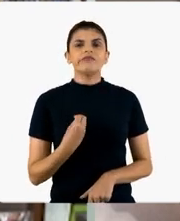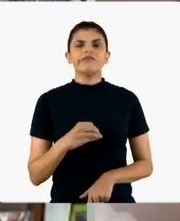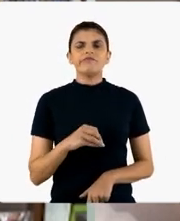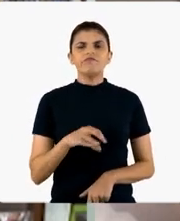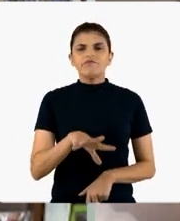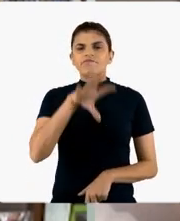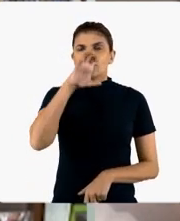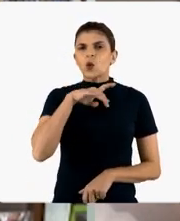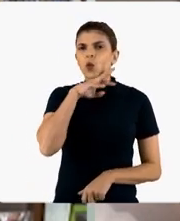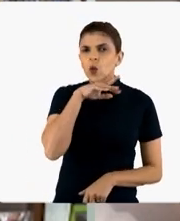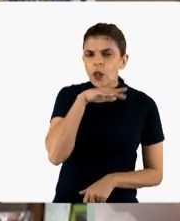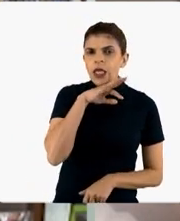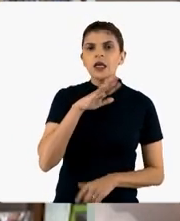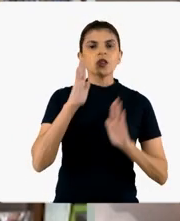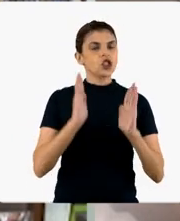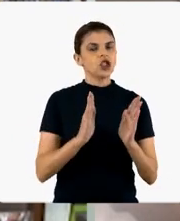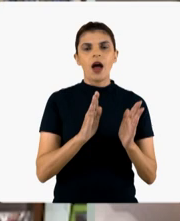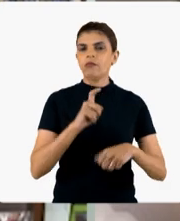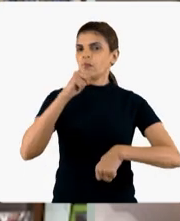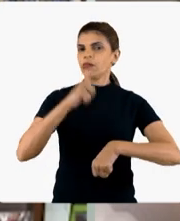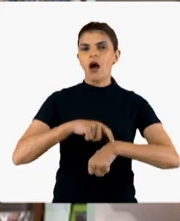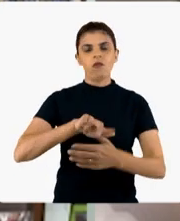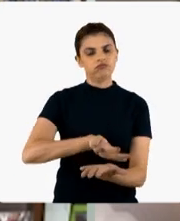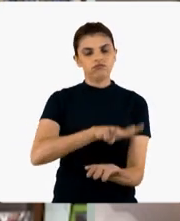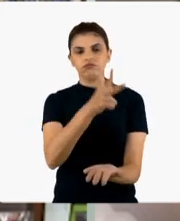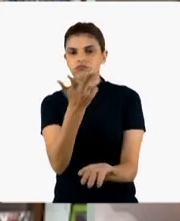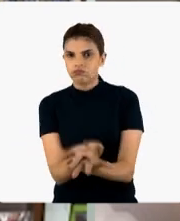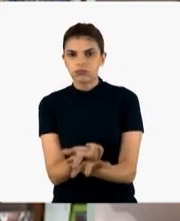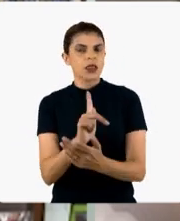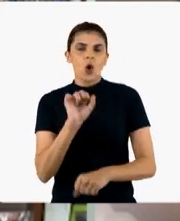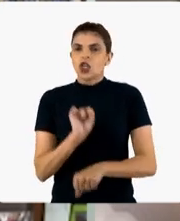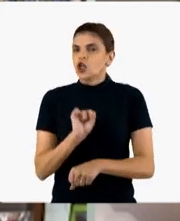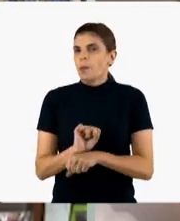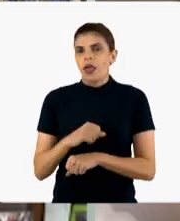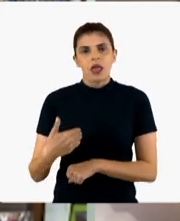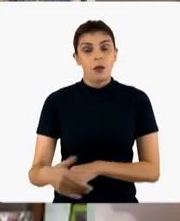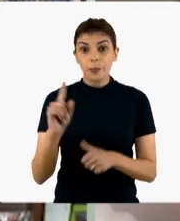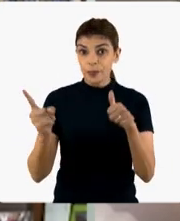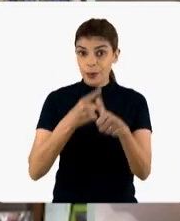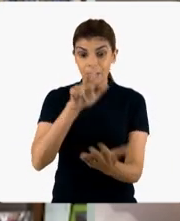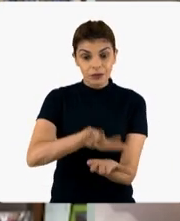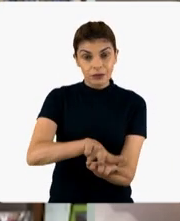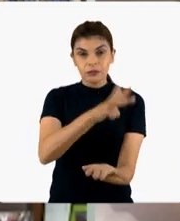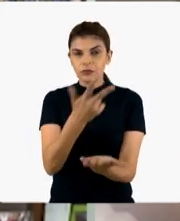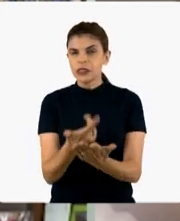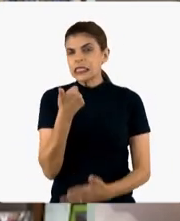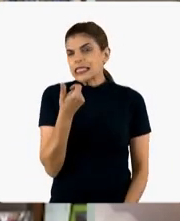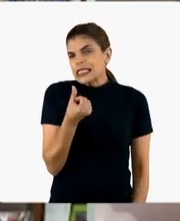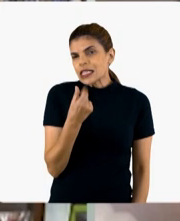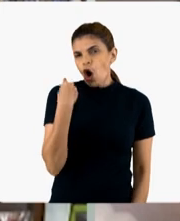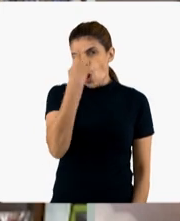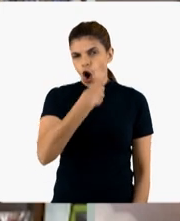enfim, aqueles sinais de complacência ruim, então a gente passa para a prona, sem esperar muito. E a primeira pronada, assim,